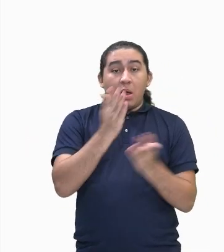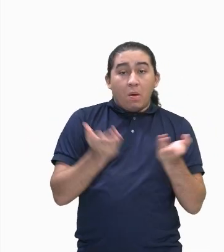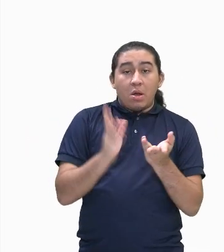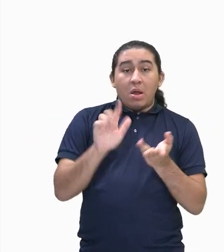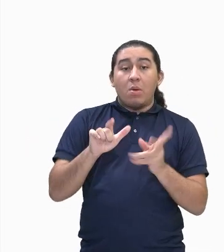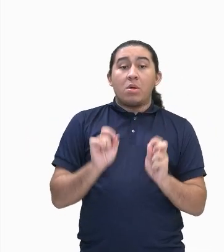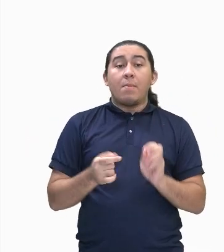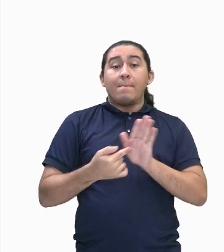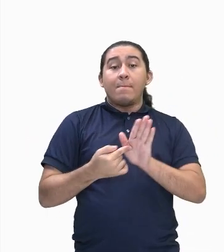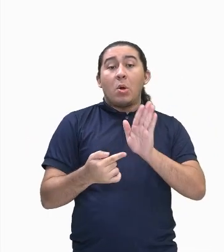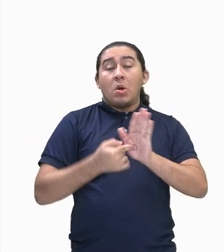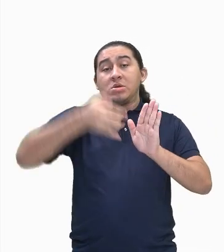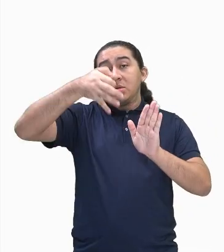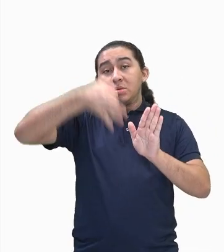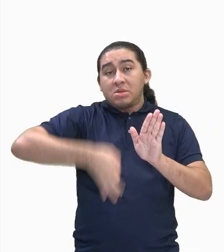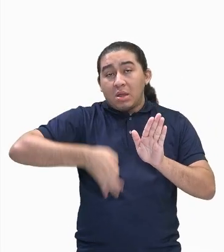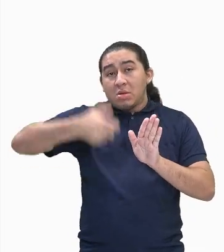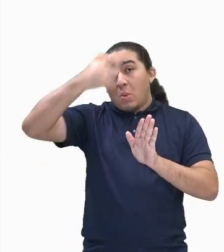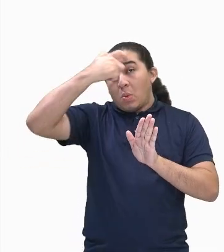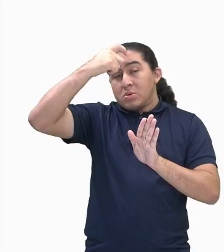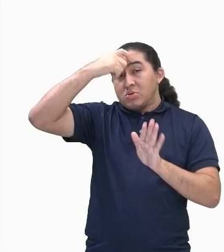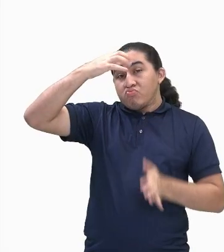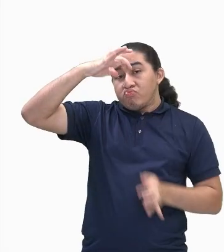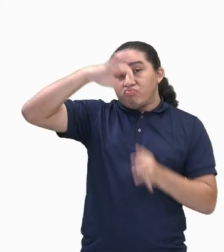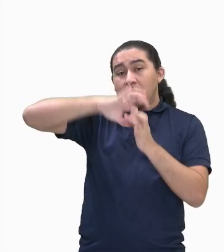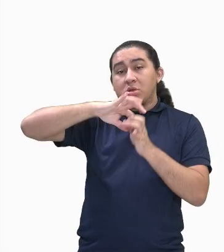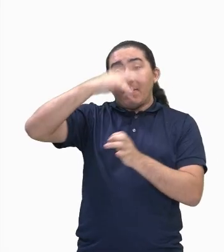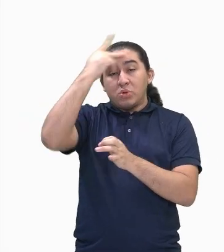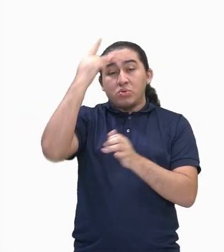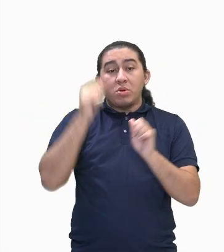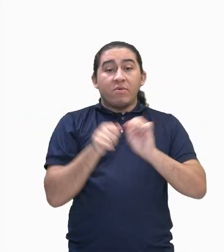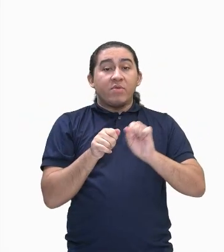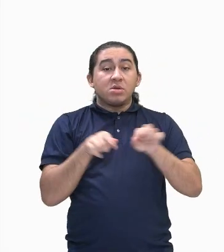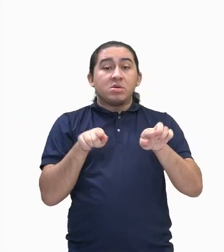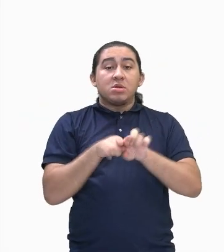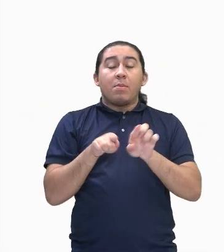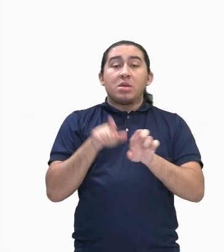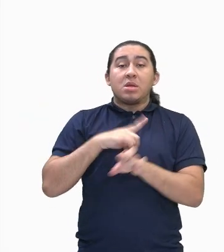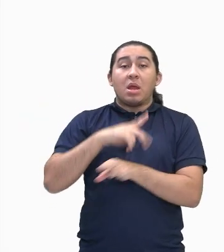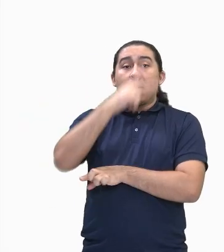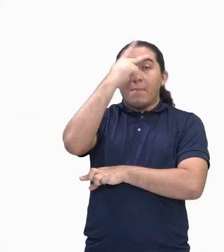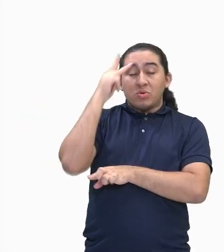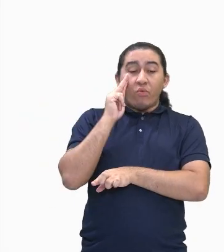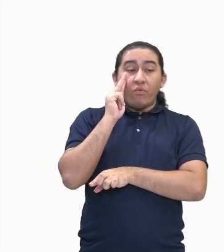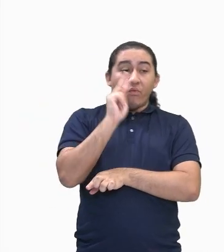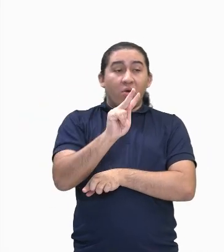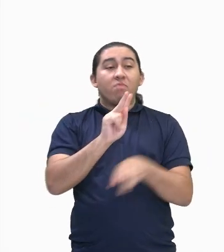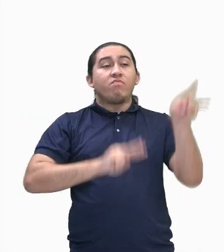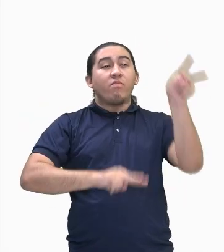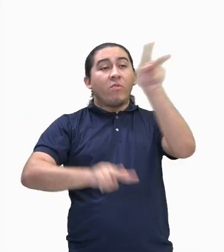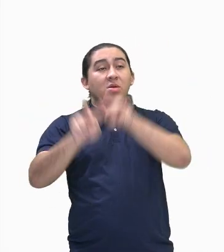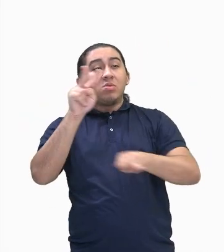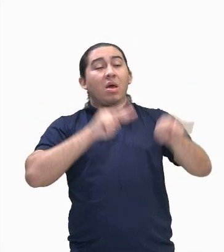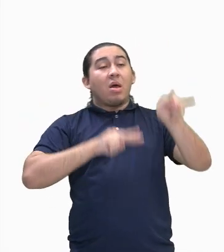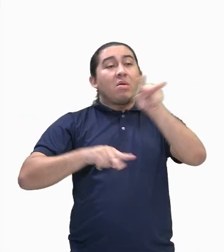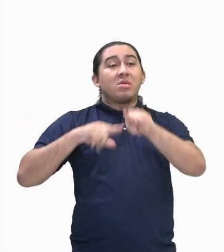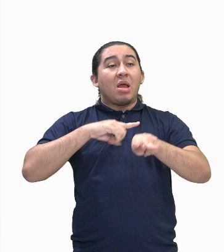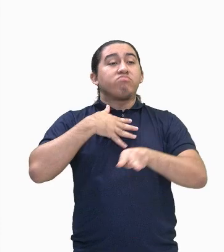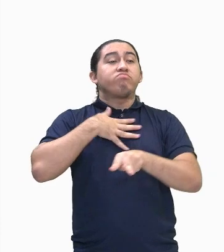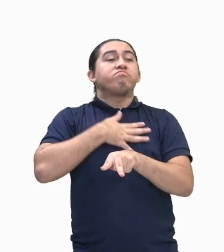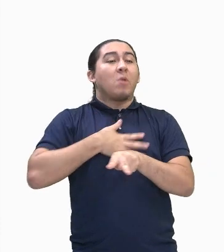que revelava originalidade e provoca uma experiência estética ao